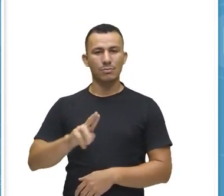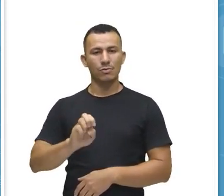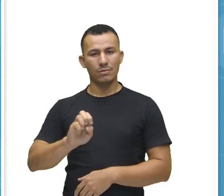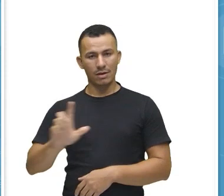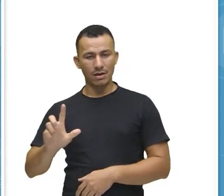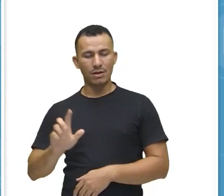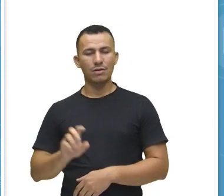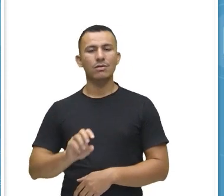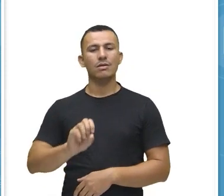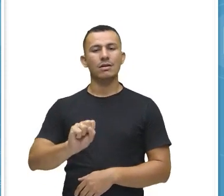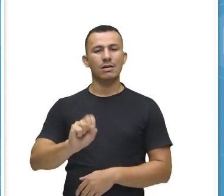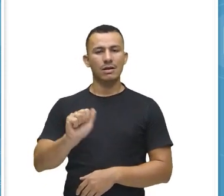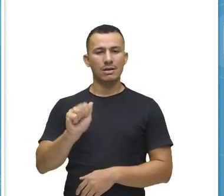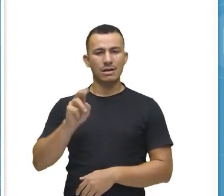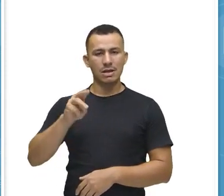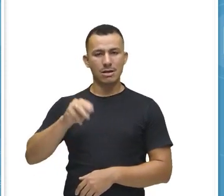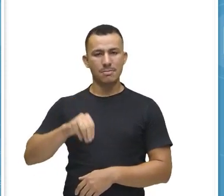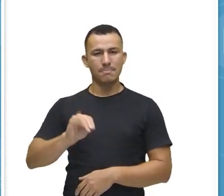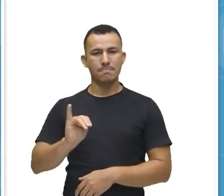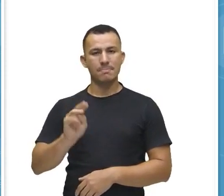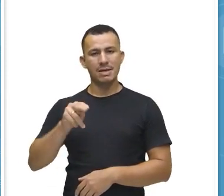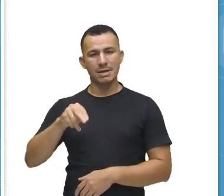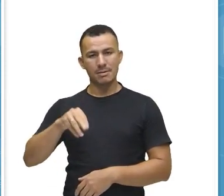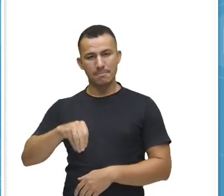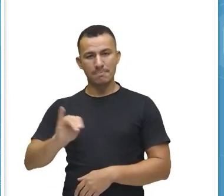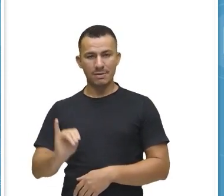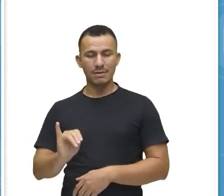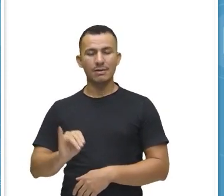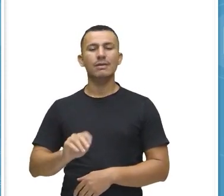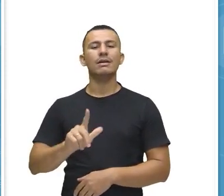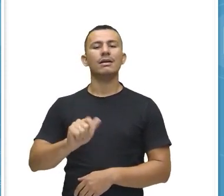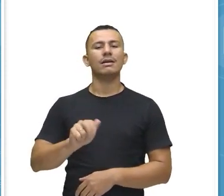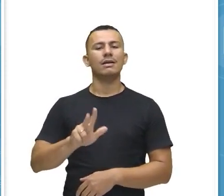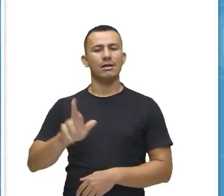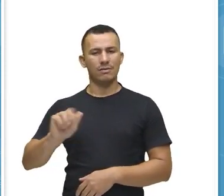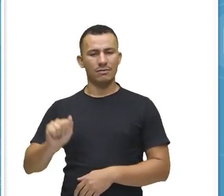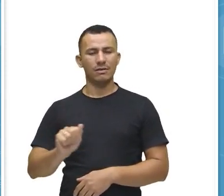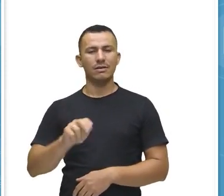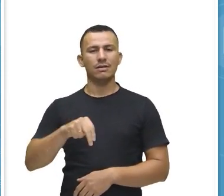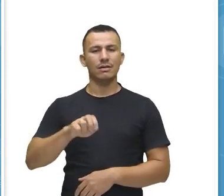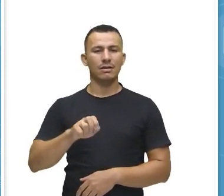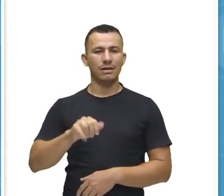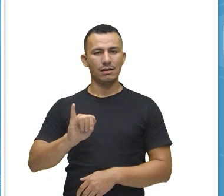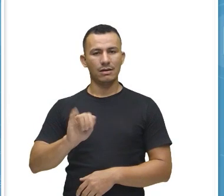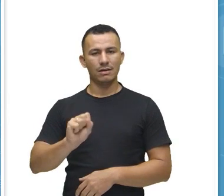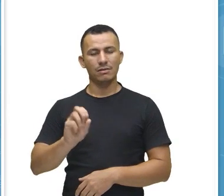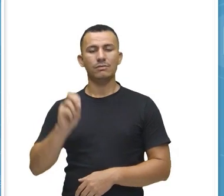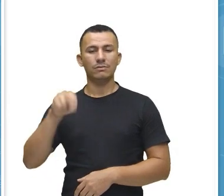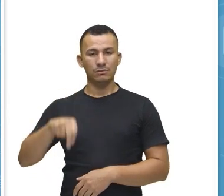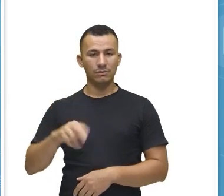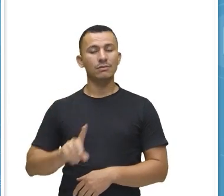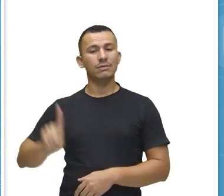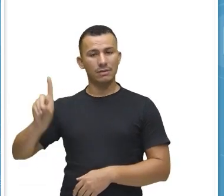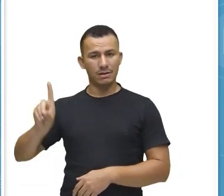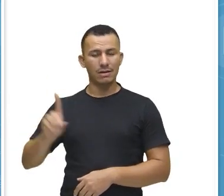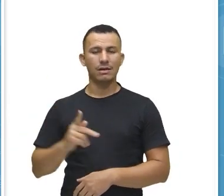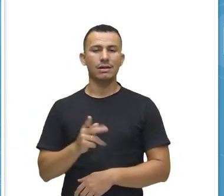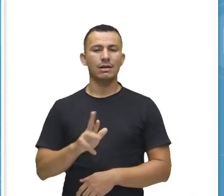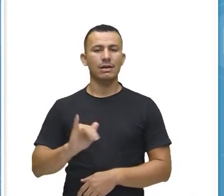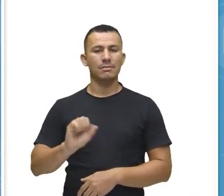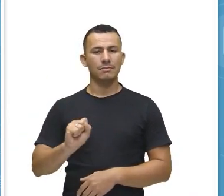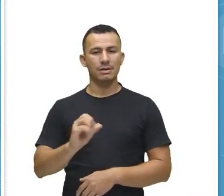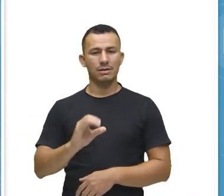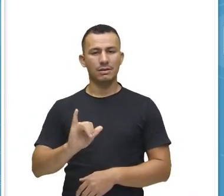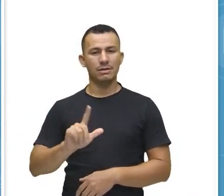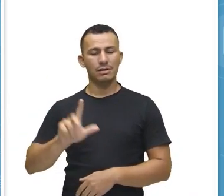a Samimi, não é isso? Quem mais? A Laura, o Neilson participando, letra D também, Priscila,